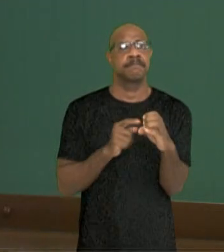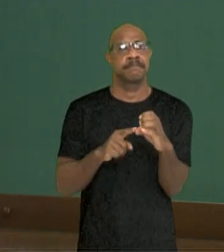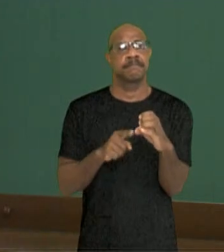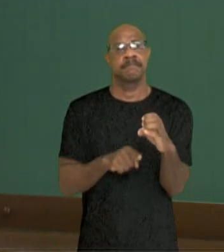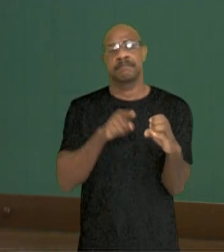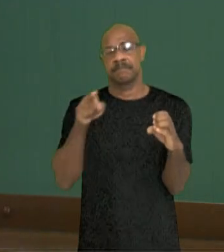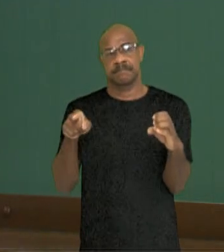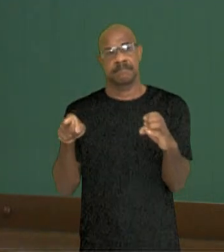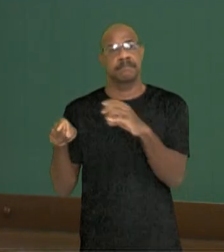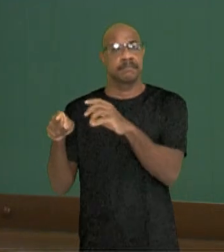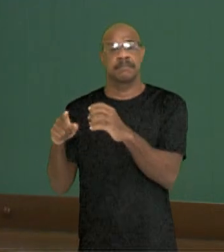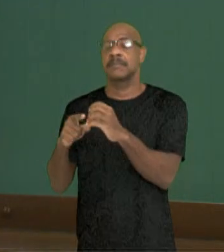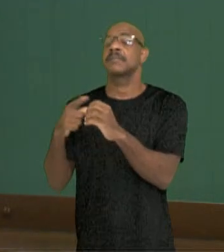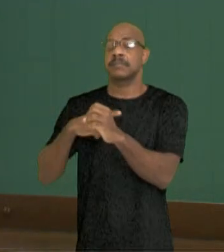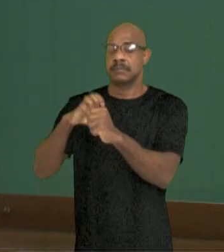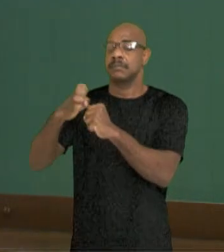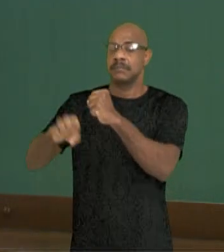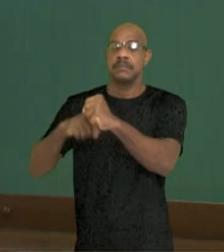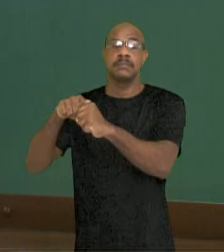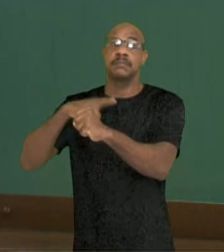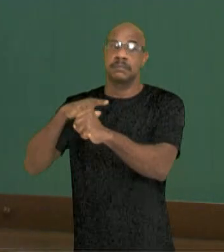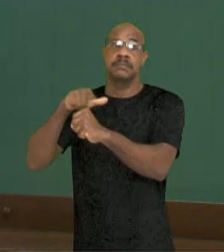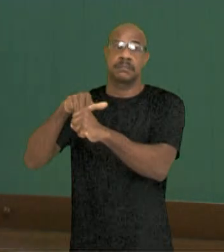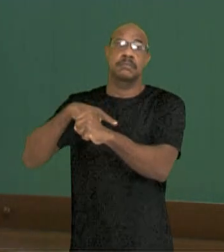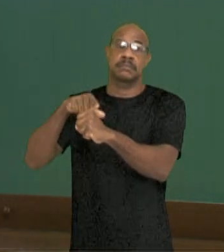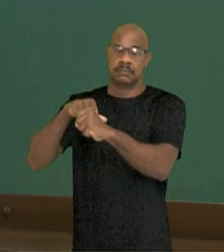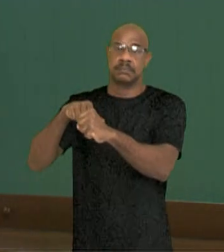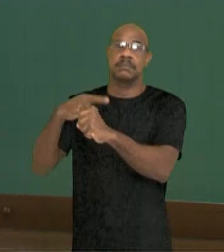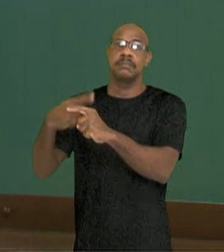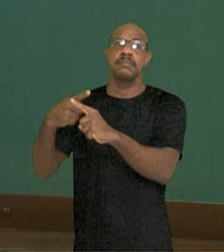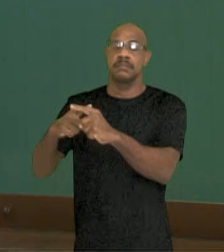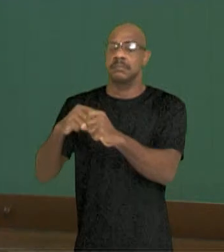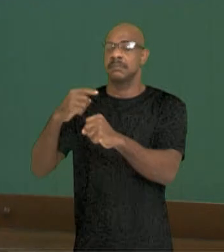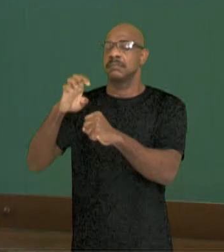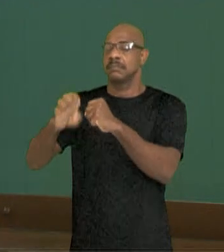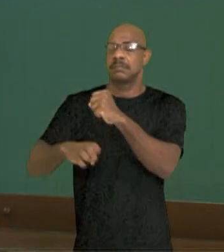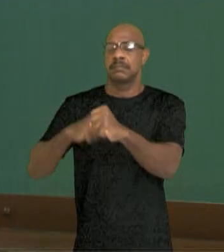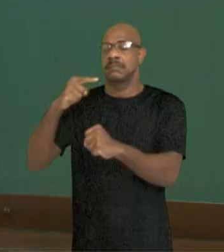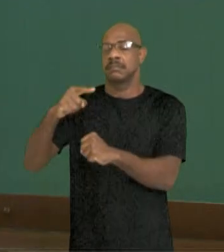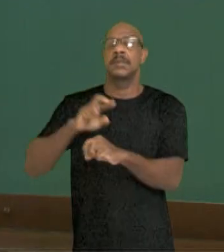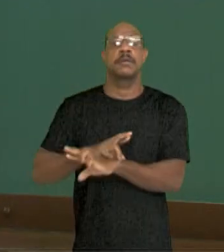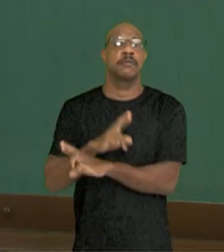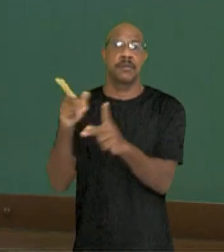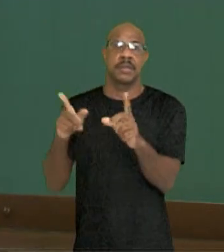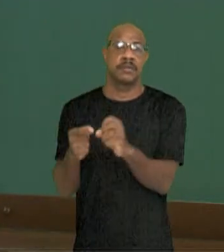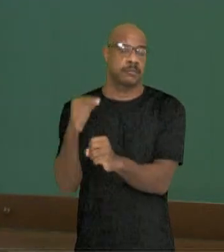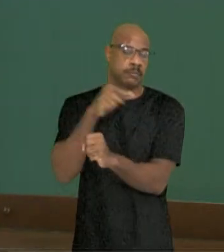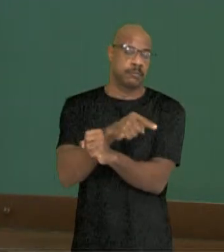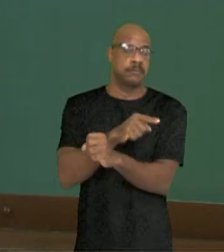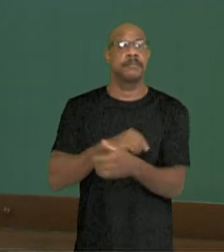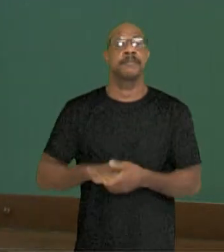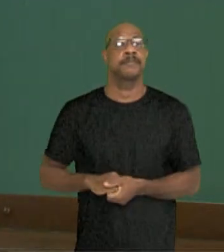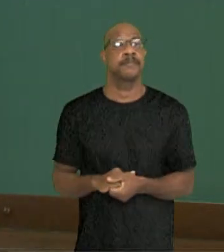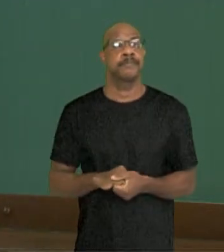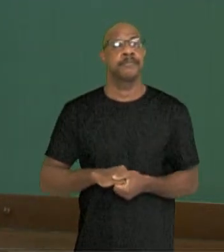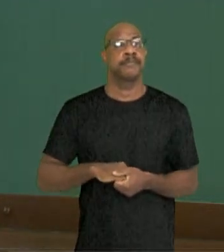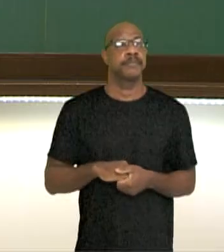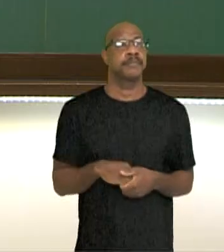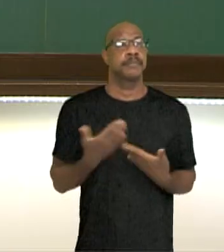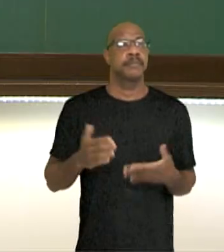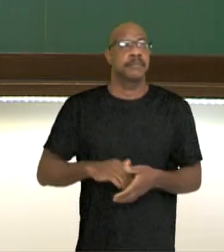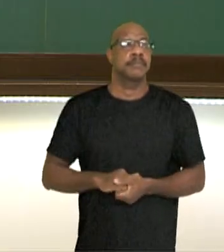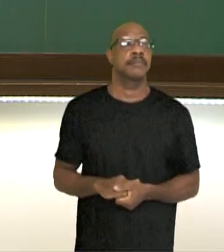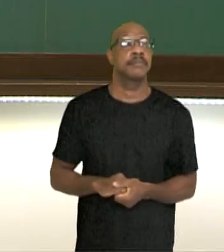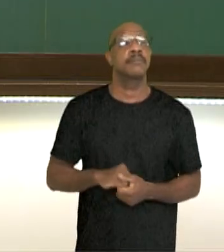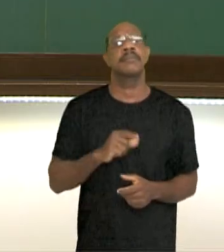Aqui nós temos polos elétricos porque a eletronegatividade é diferente entre os átomos. E aí nós temos